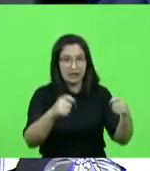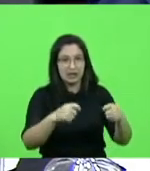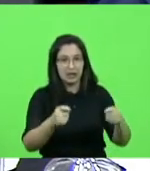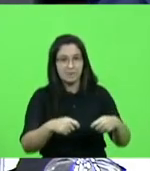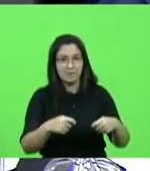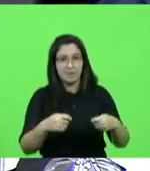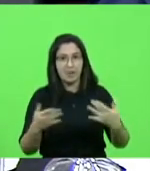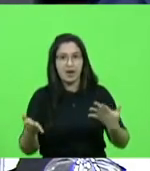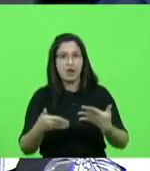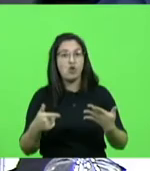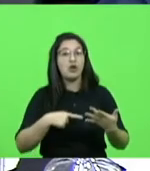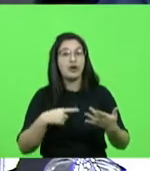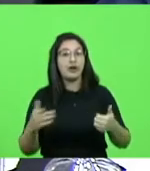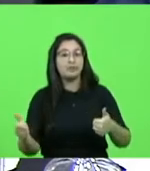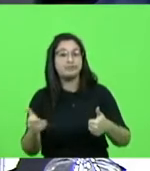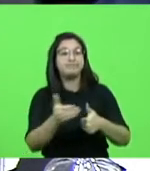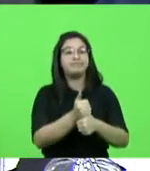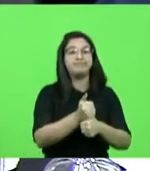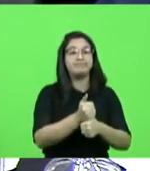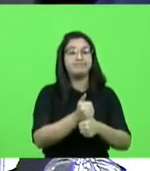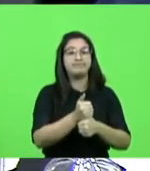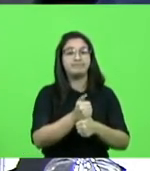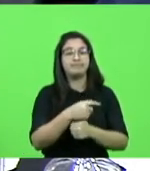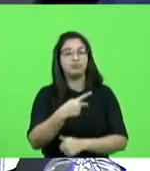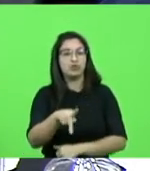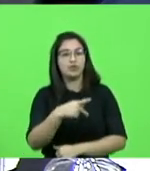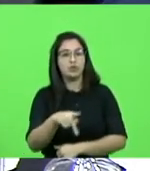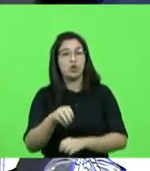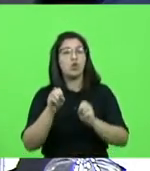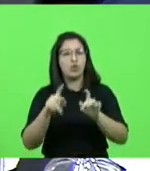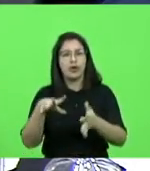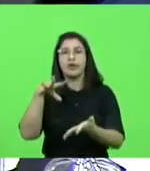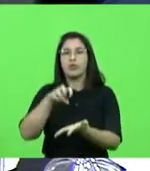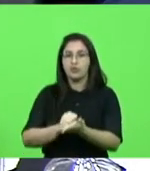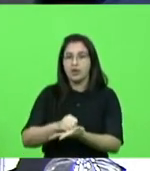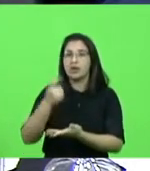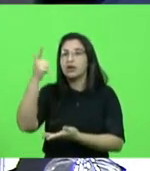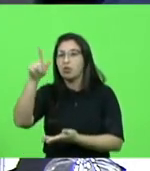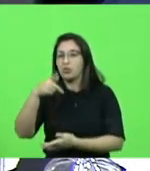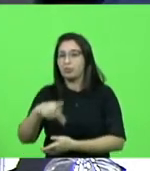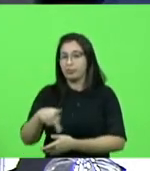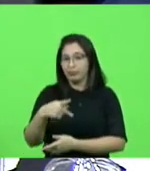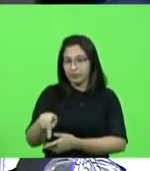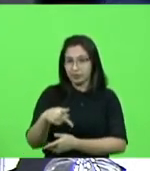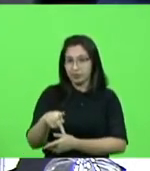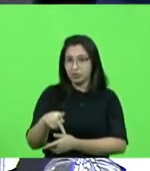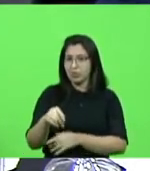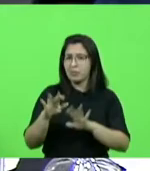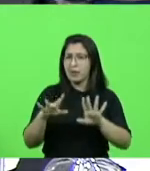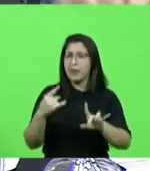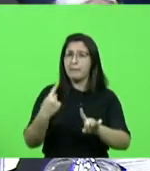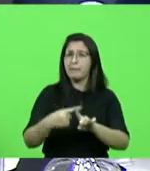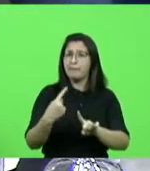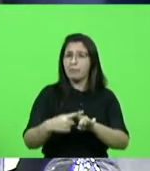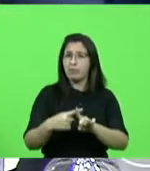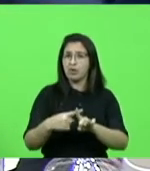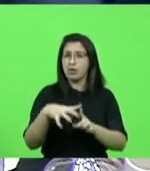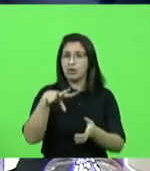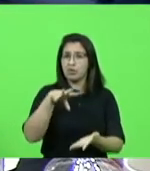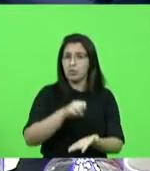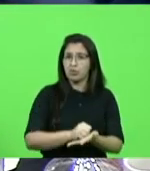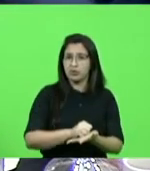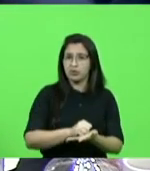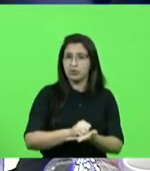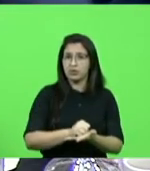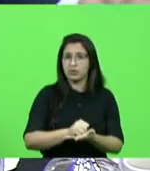o professor. Mas tudo bem, então os pais vão contratar professores. Mas então por que que não contrata num turno